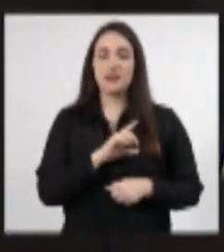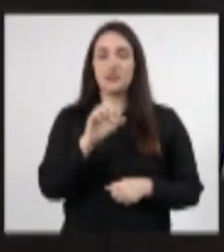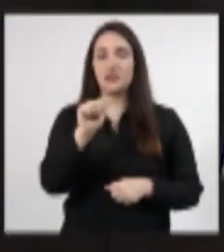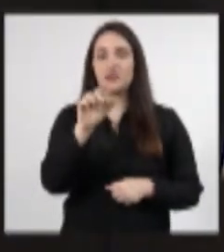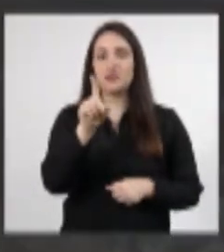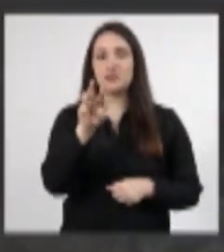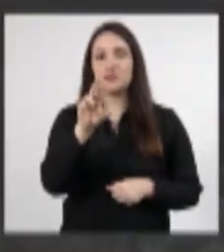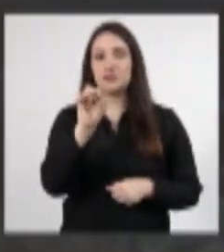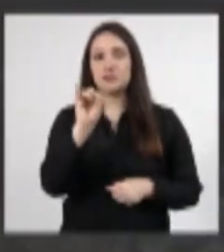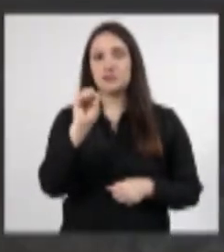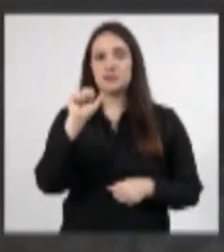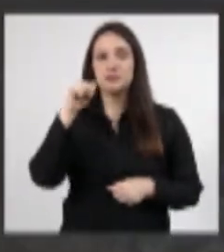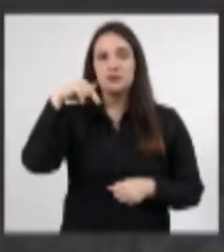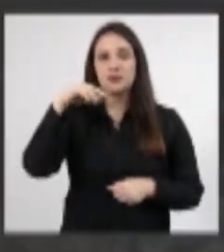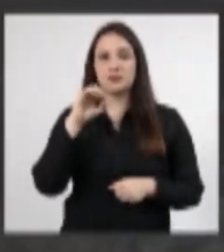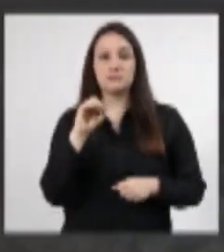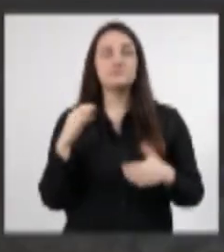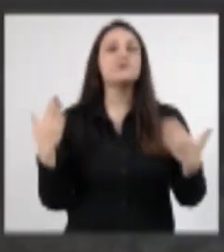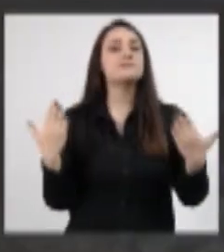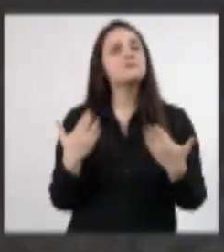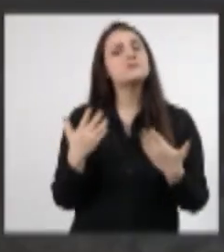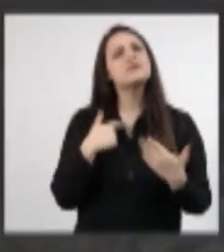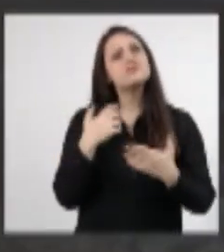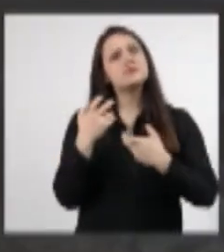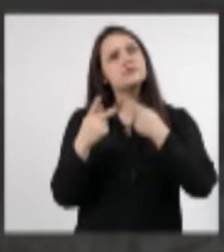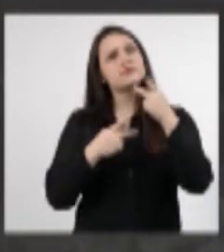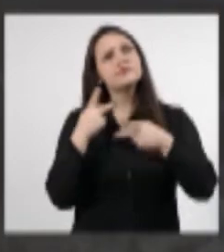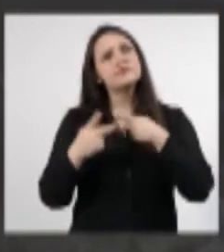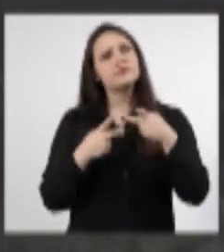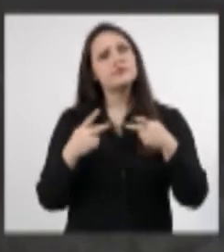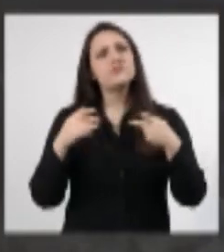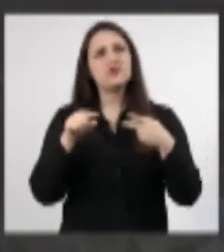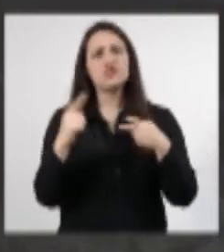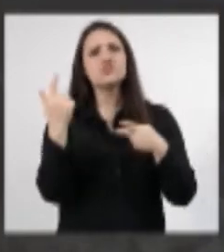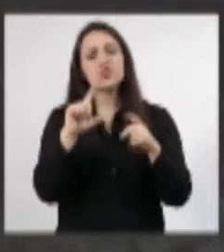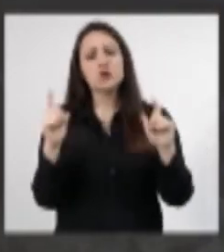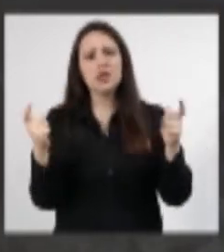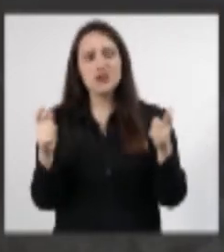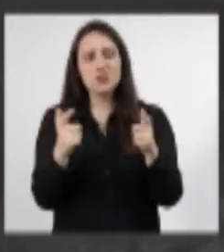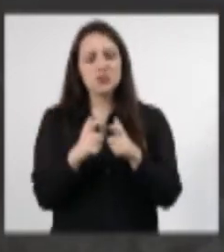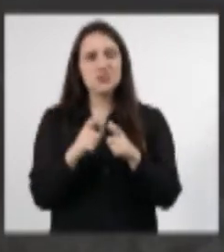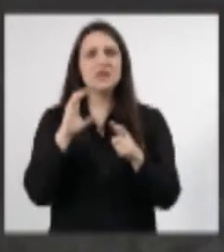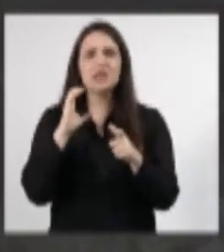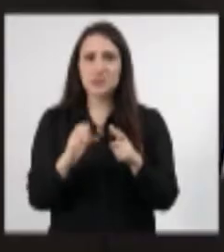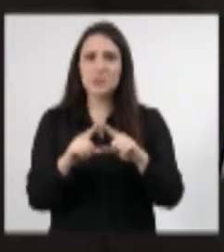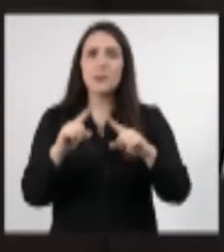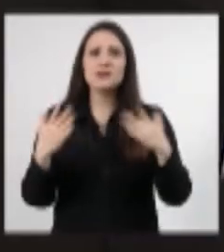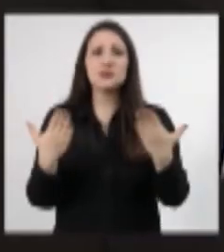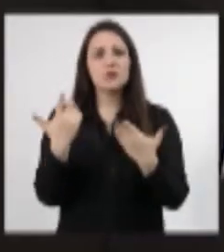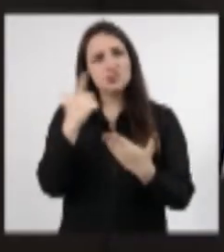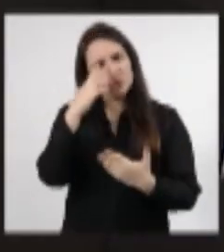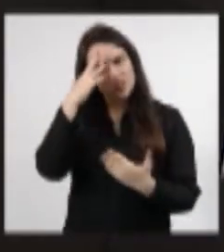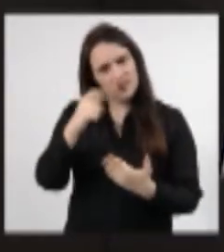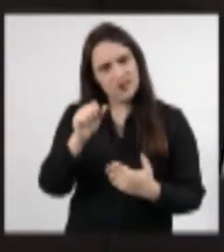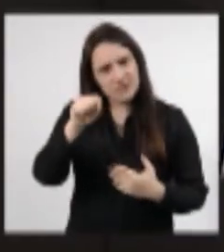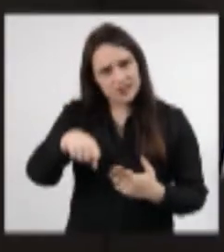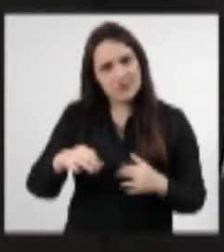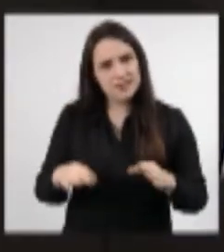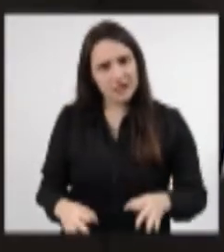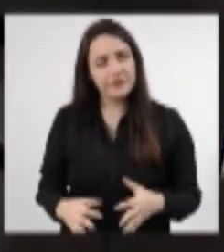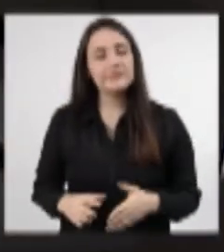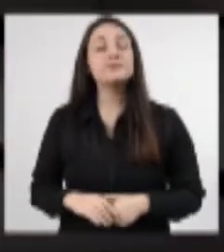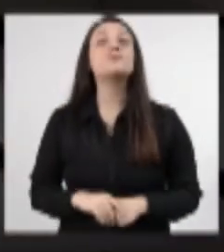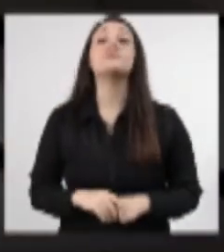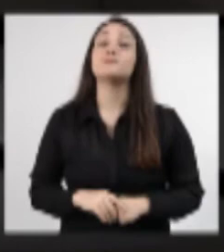Dr. Adriano. E doutor, tão importante quanto a redução é a solução de crimes, né? Ao